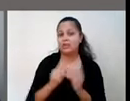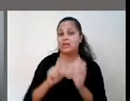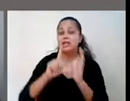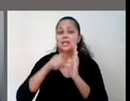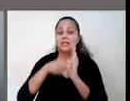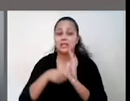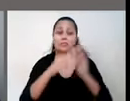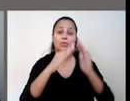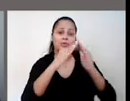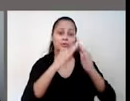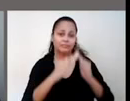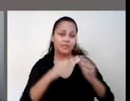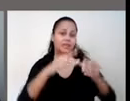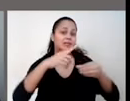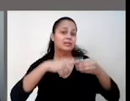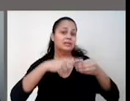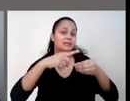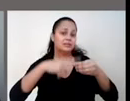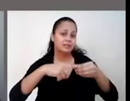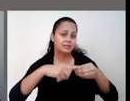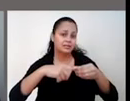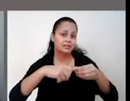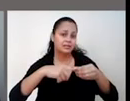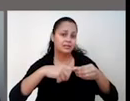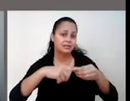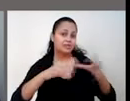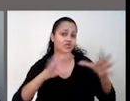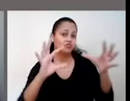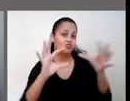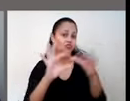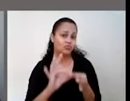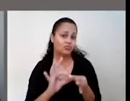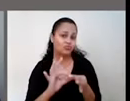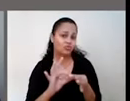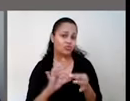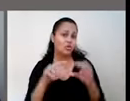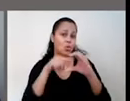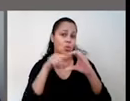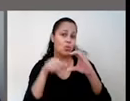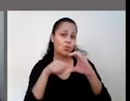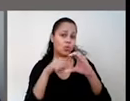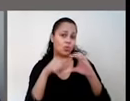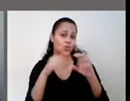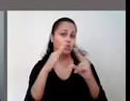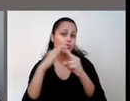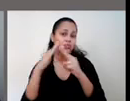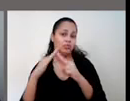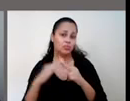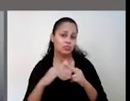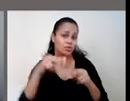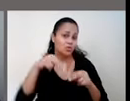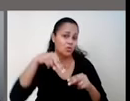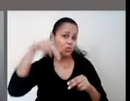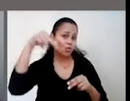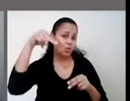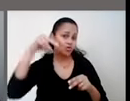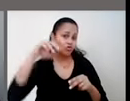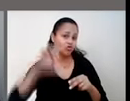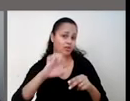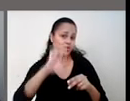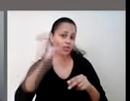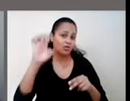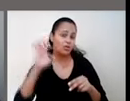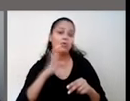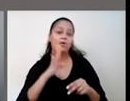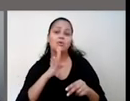se abrigar em cidades ou a formar núcleos urbanos, né, que no norte da Europa, né, como eu disse agora há